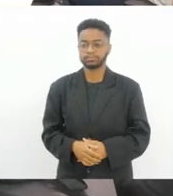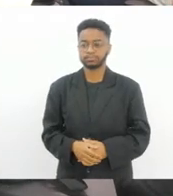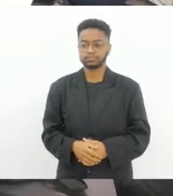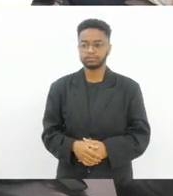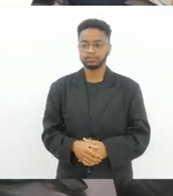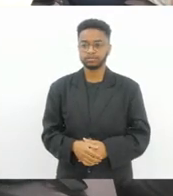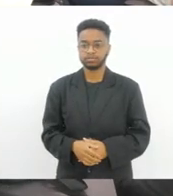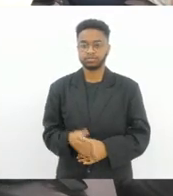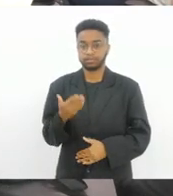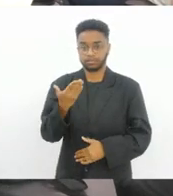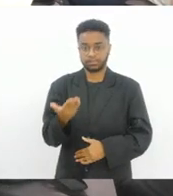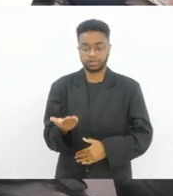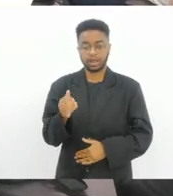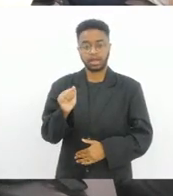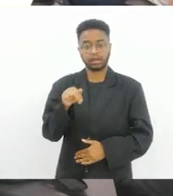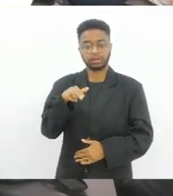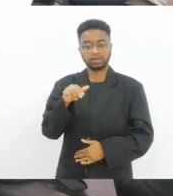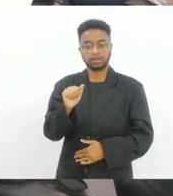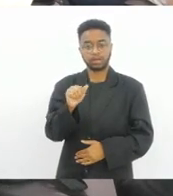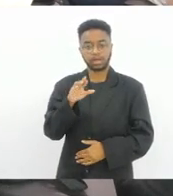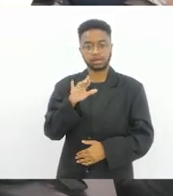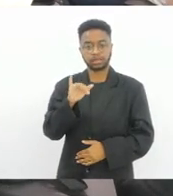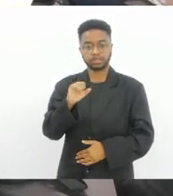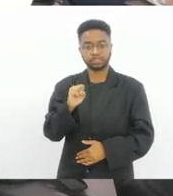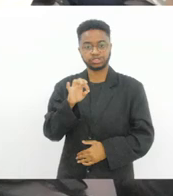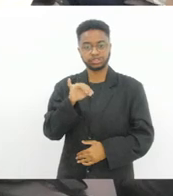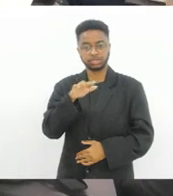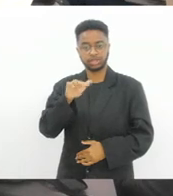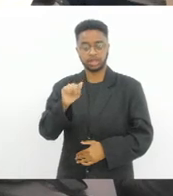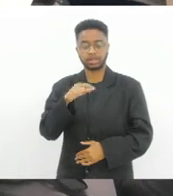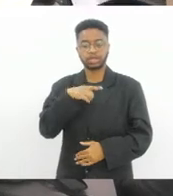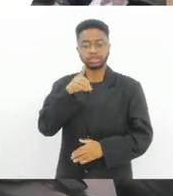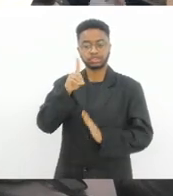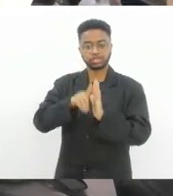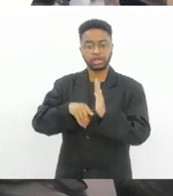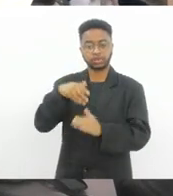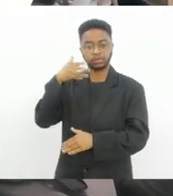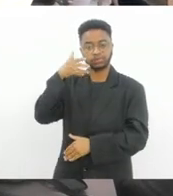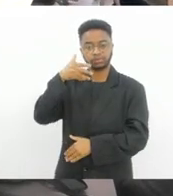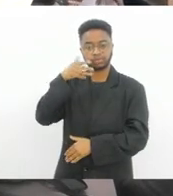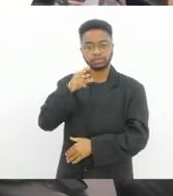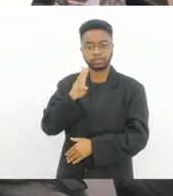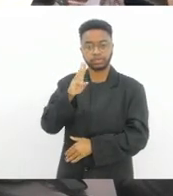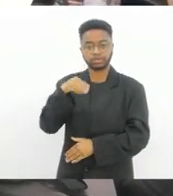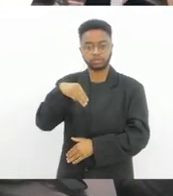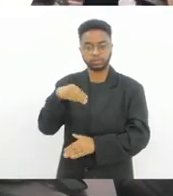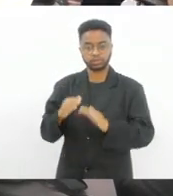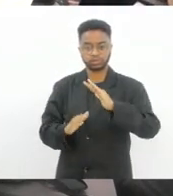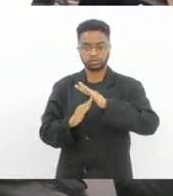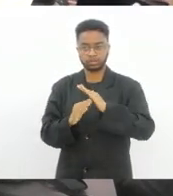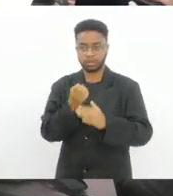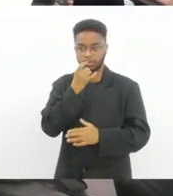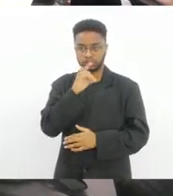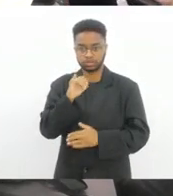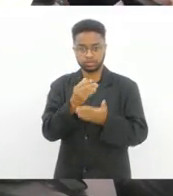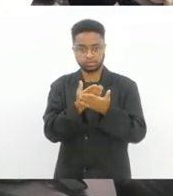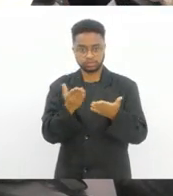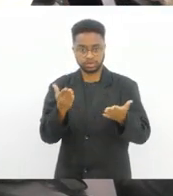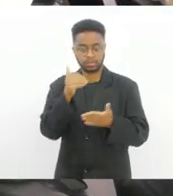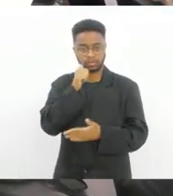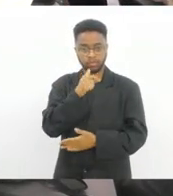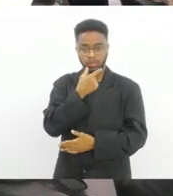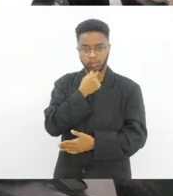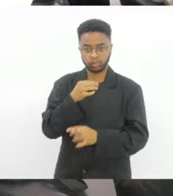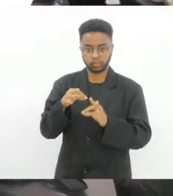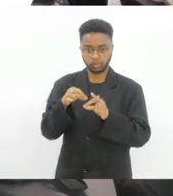Senhora Ana Cristina Vieira, a senhora tem o direito à fala. 3 minutos, por favor. Bom dia a todos, a todas. Eu que